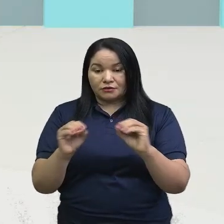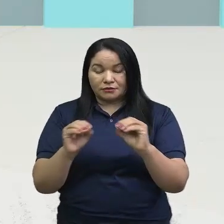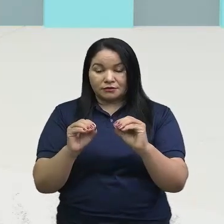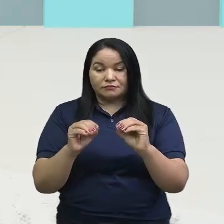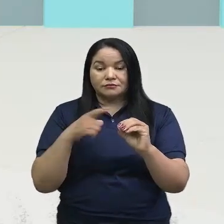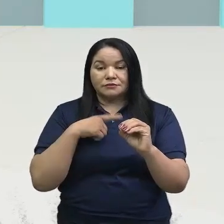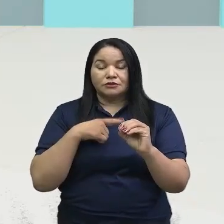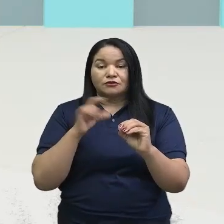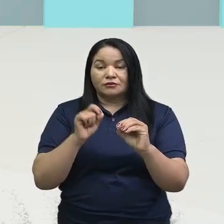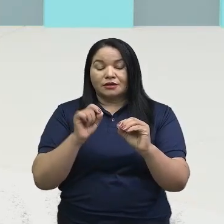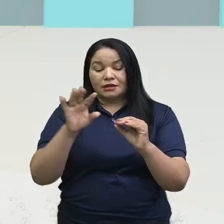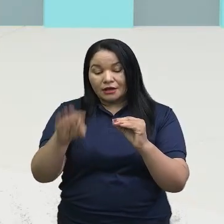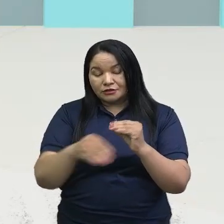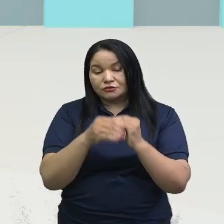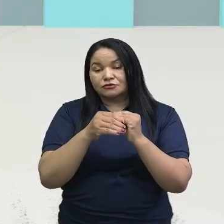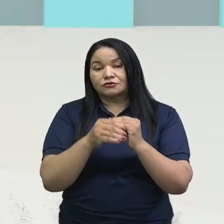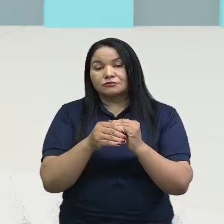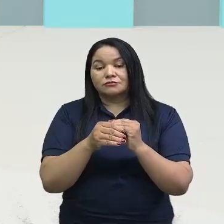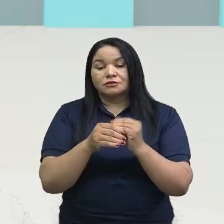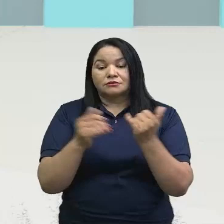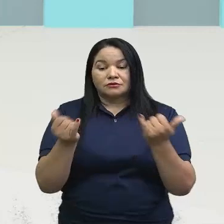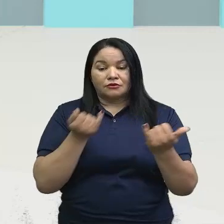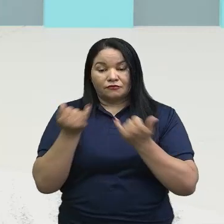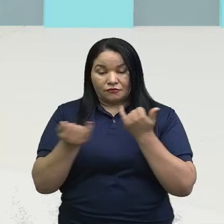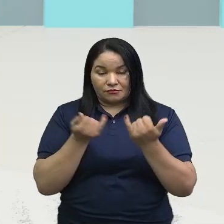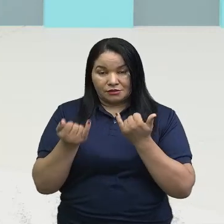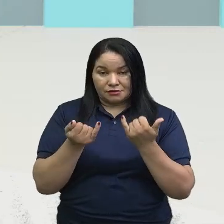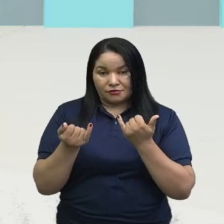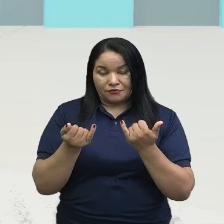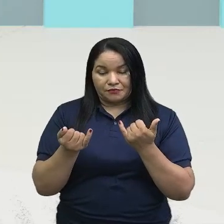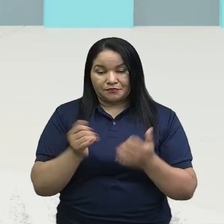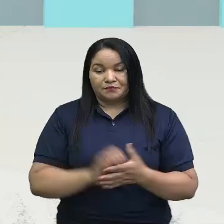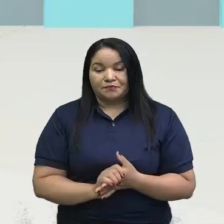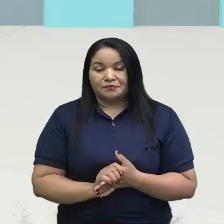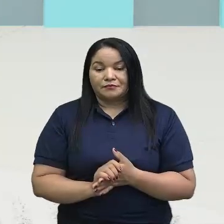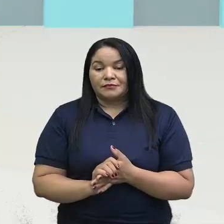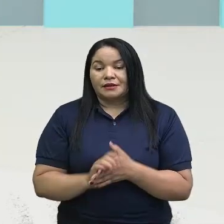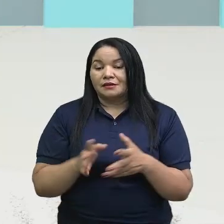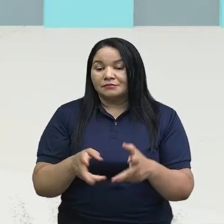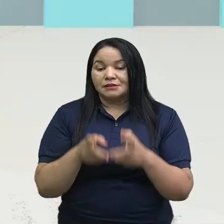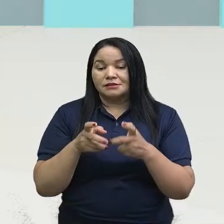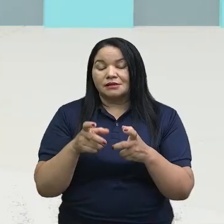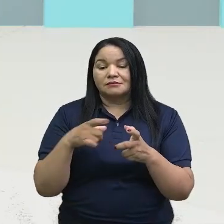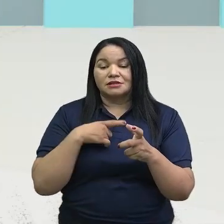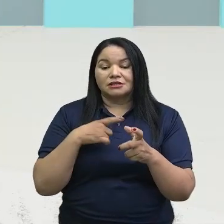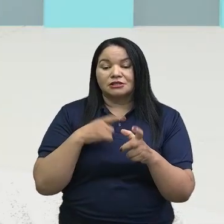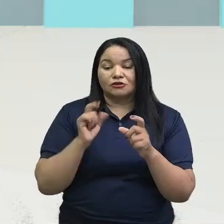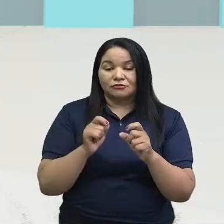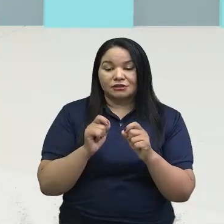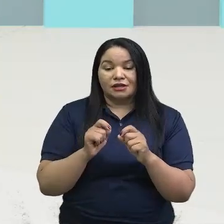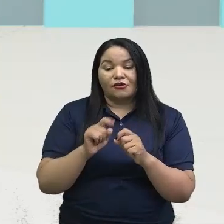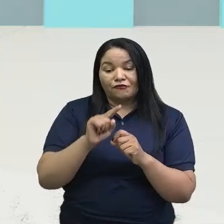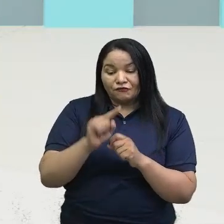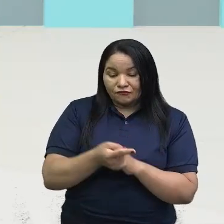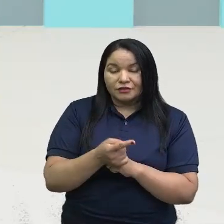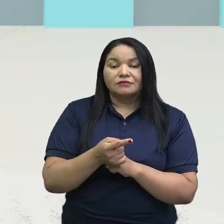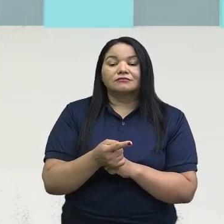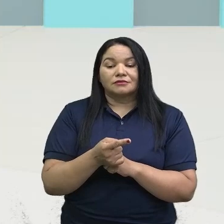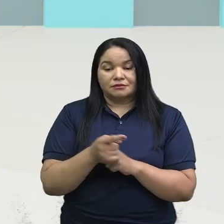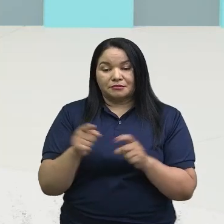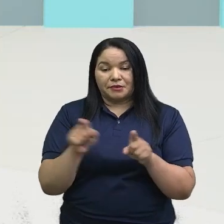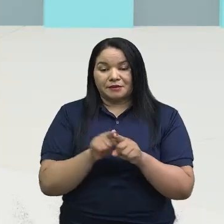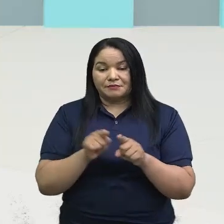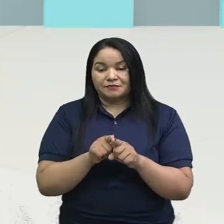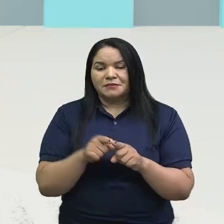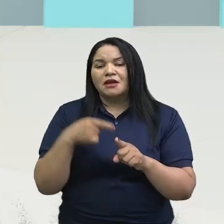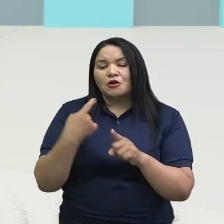está adicionando uma informação a mais. Observe que tem a presença da vírgula aí. Por